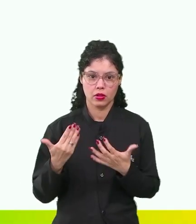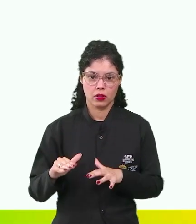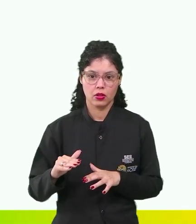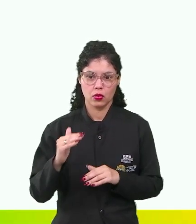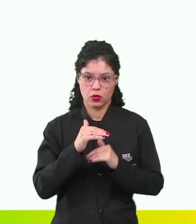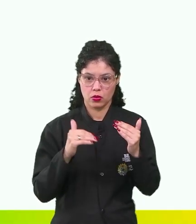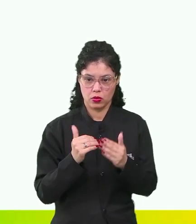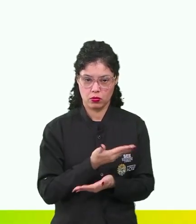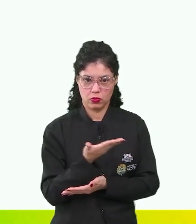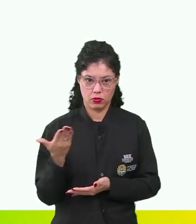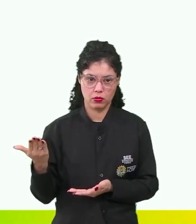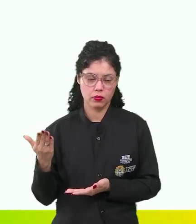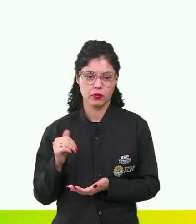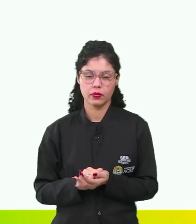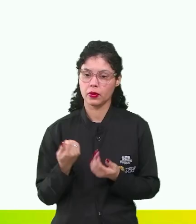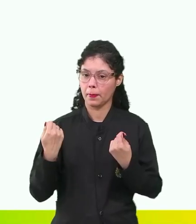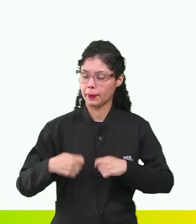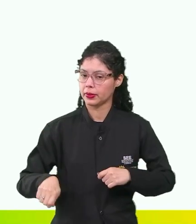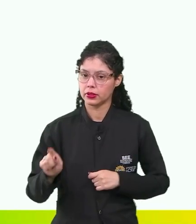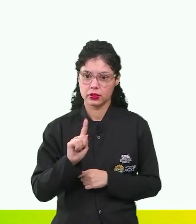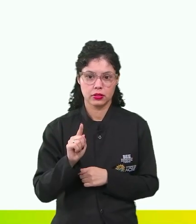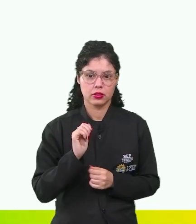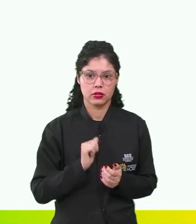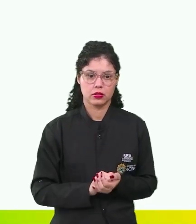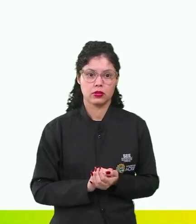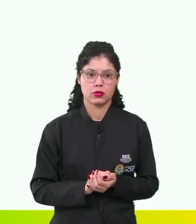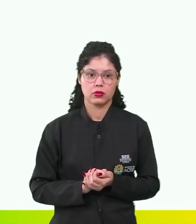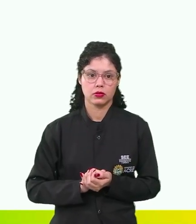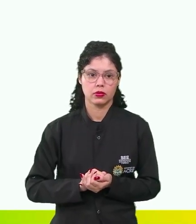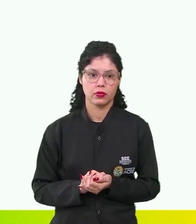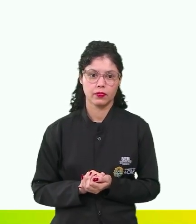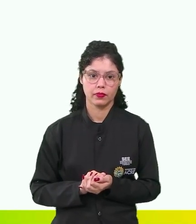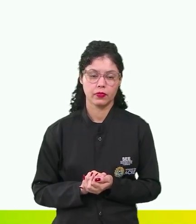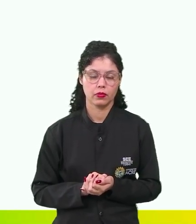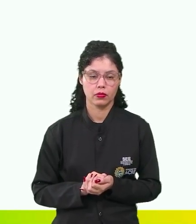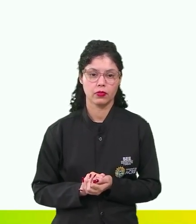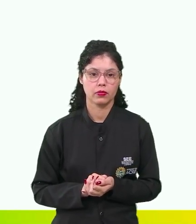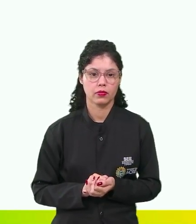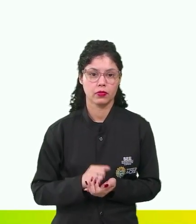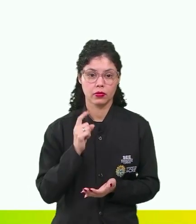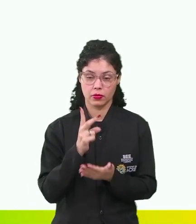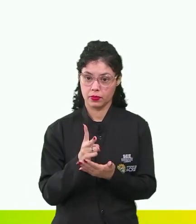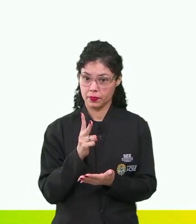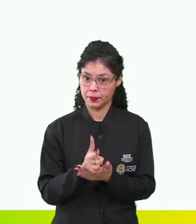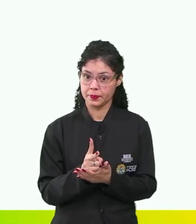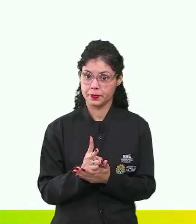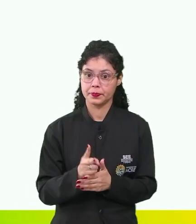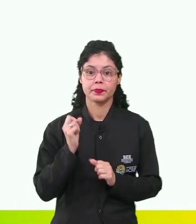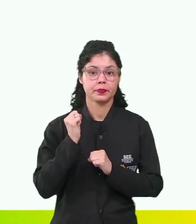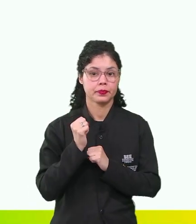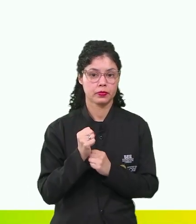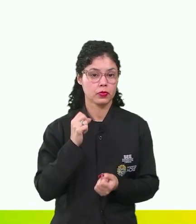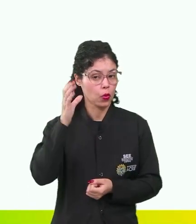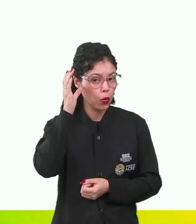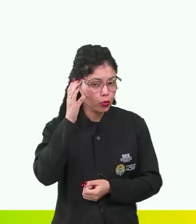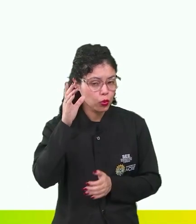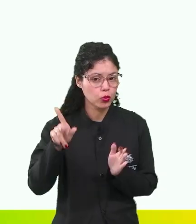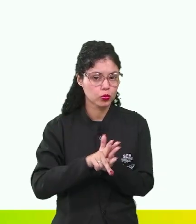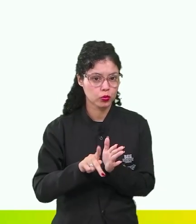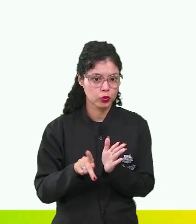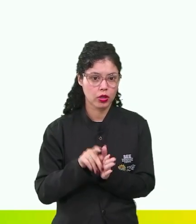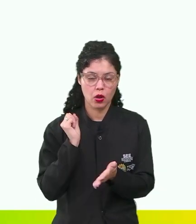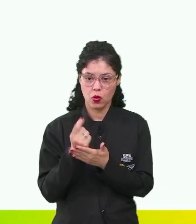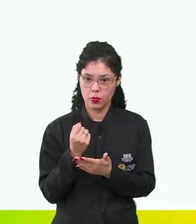que todo mundo é. Não precisa ser Maria vai com as outras. Seja um consumidor consciente.